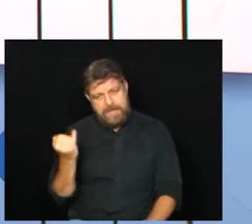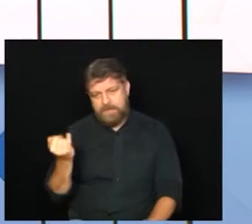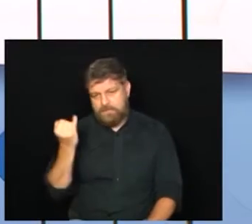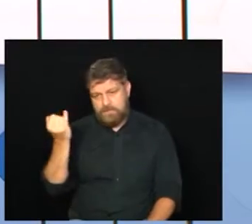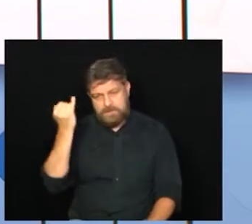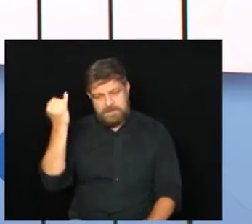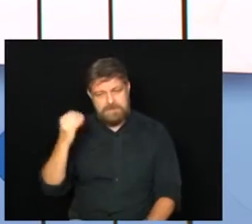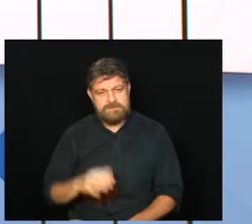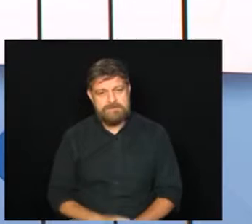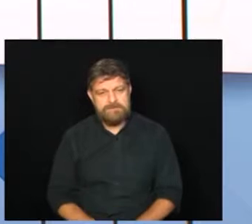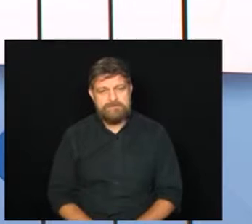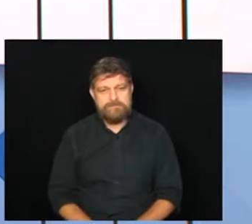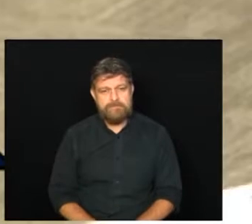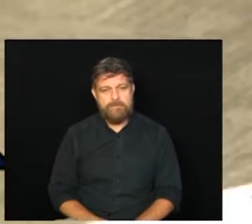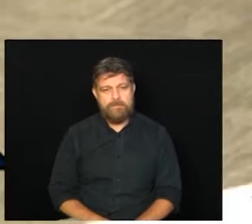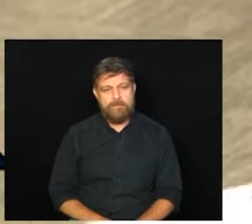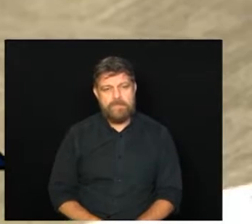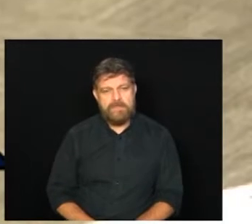projeto.